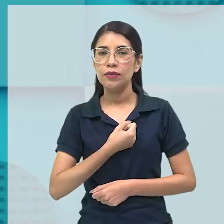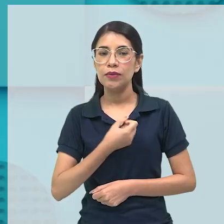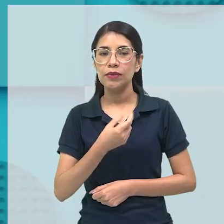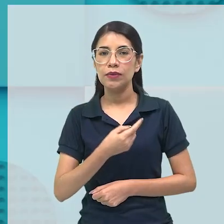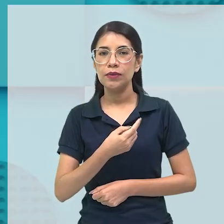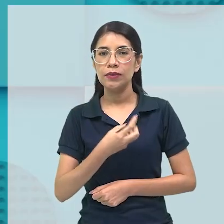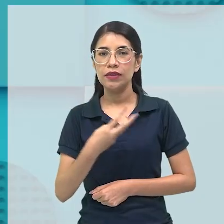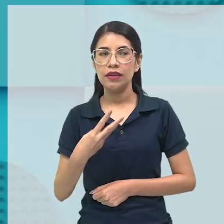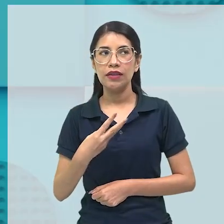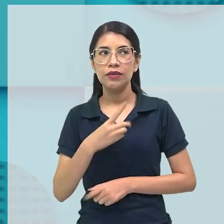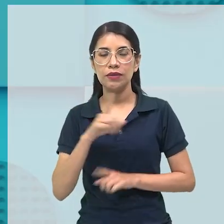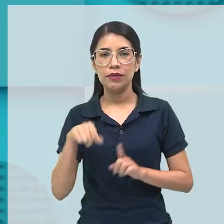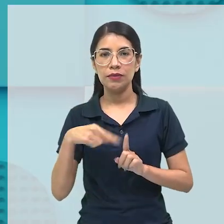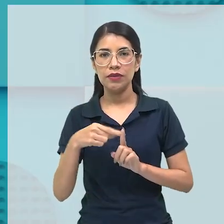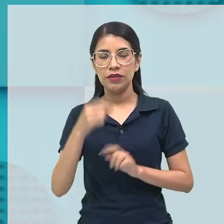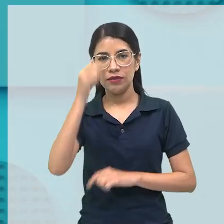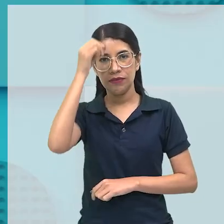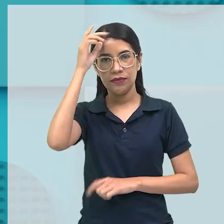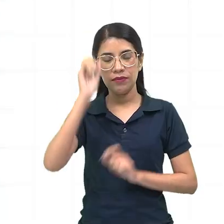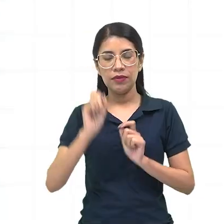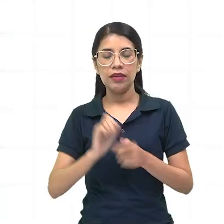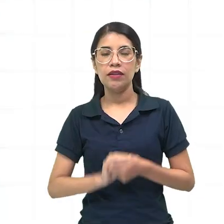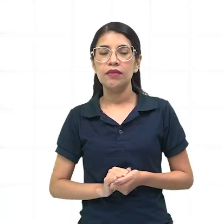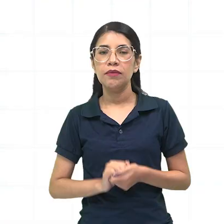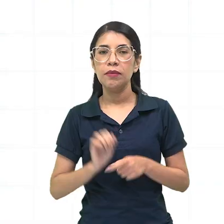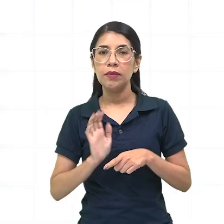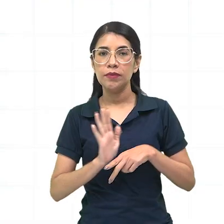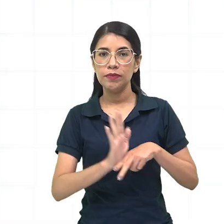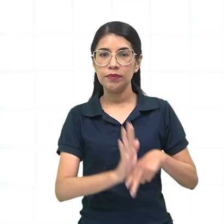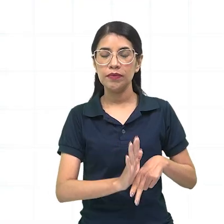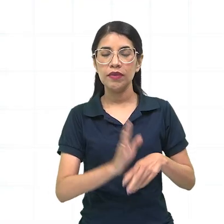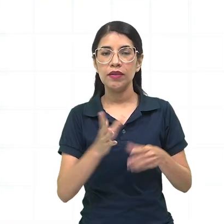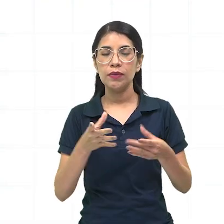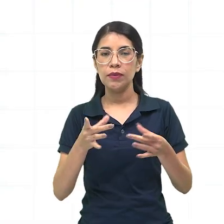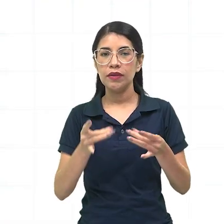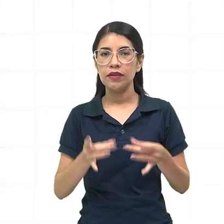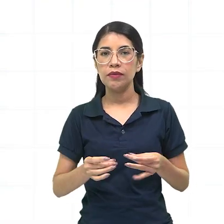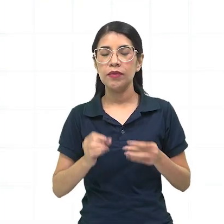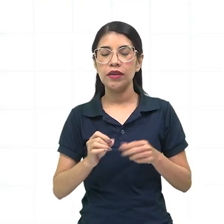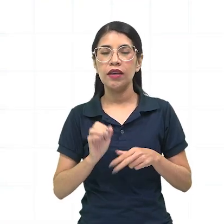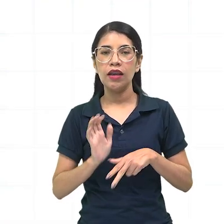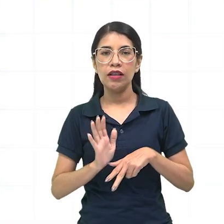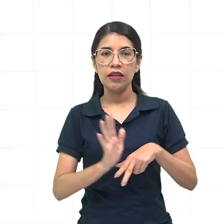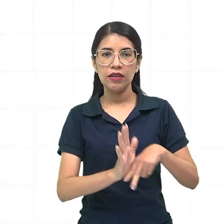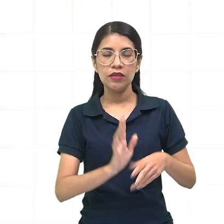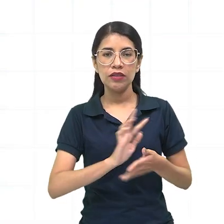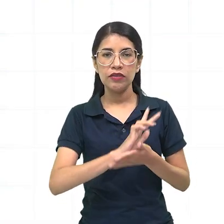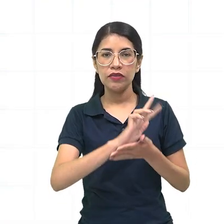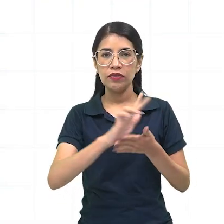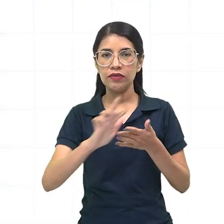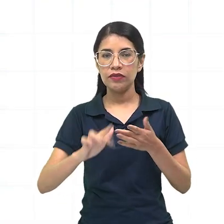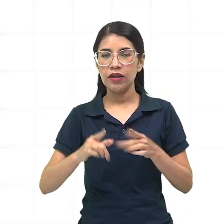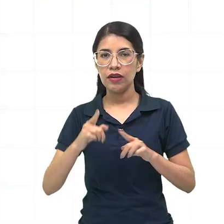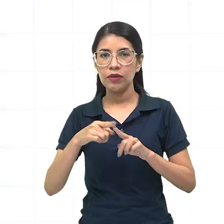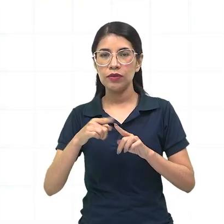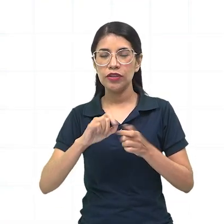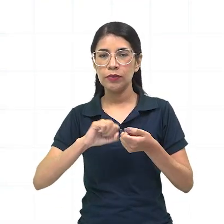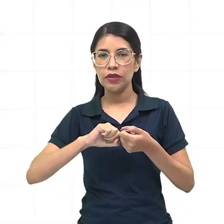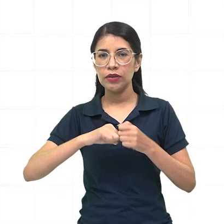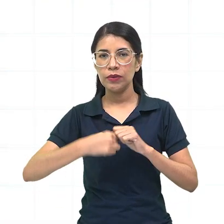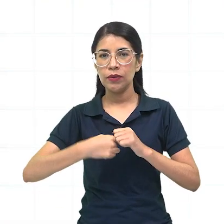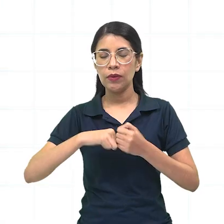13, Objeto do Conhecimento, Primeiros Socorros. Detalhamento, contusões, entorses, distensões,